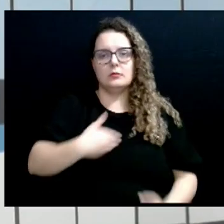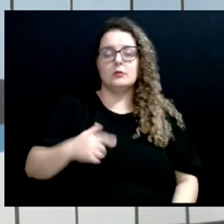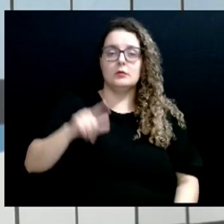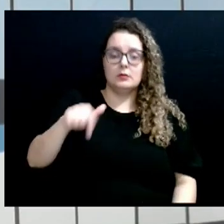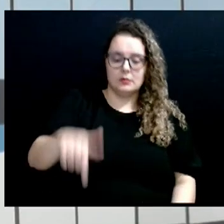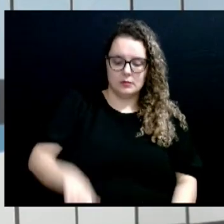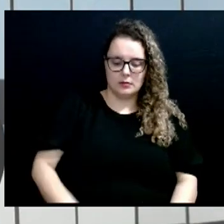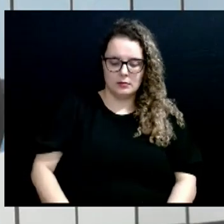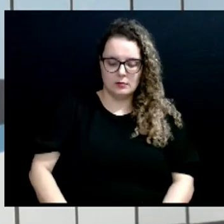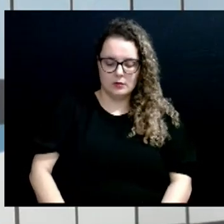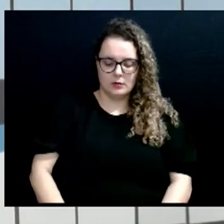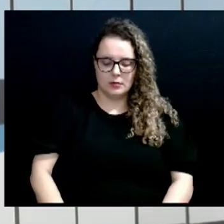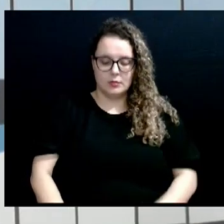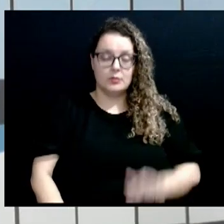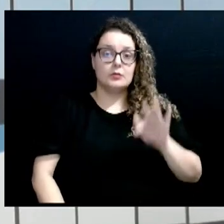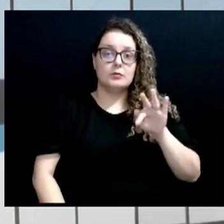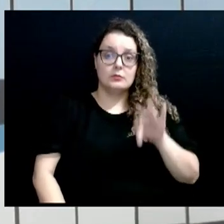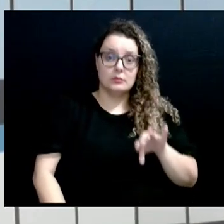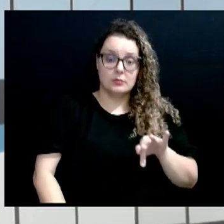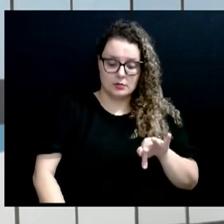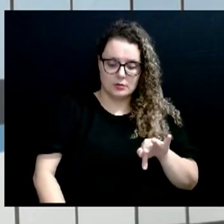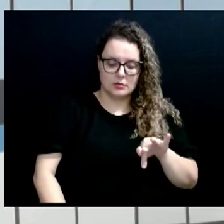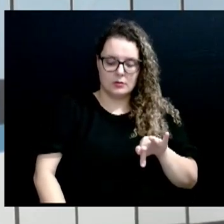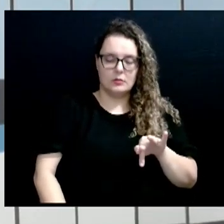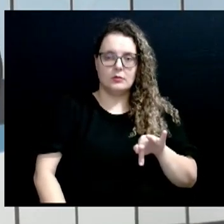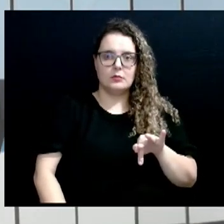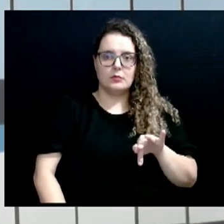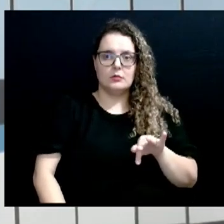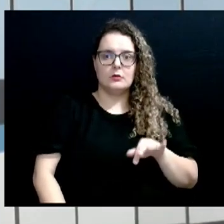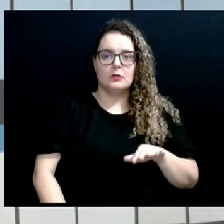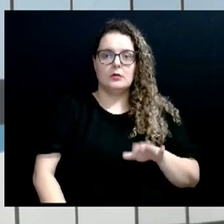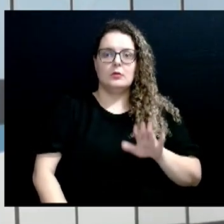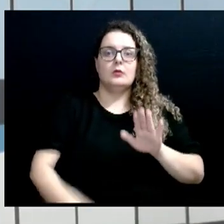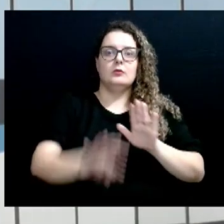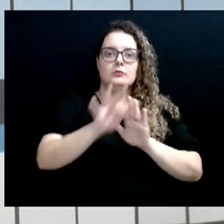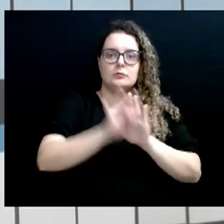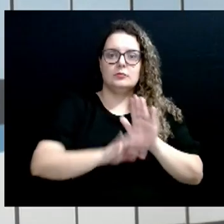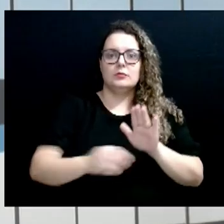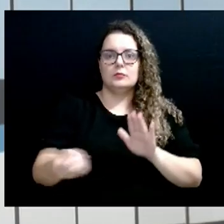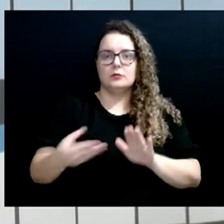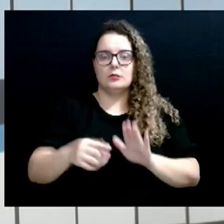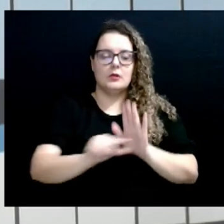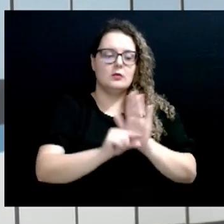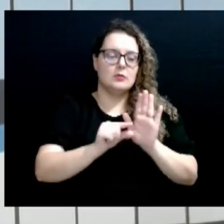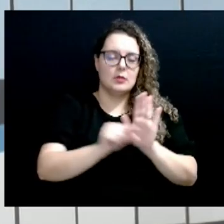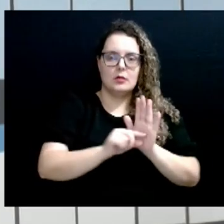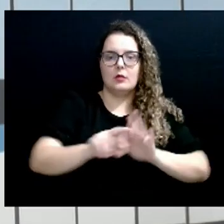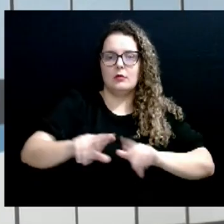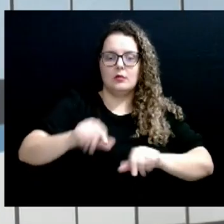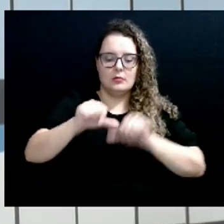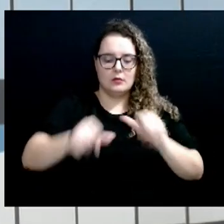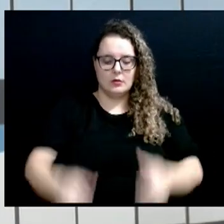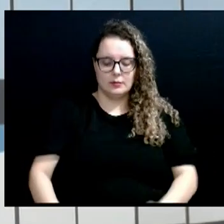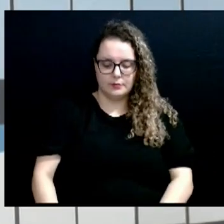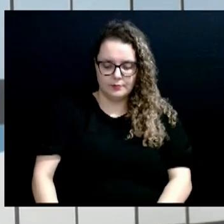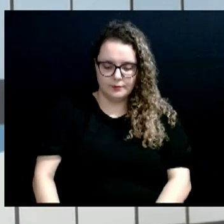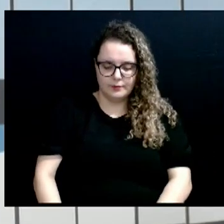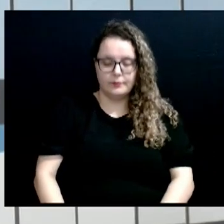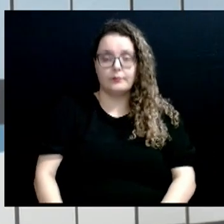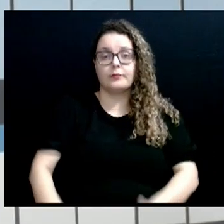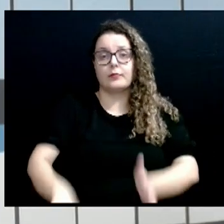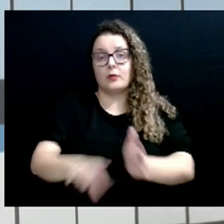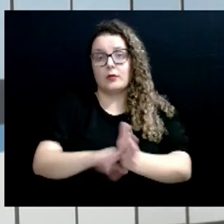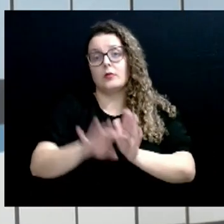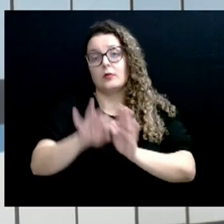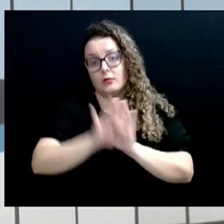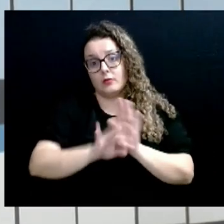pública, eles já devem formar o texto, né, novo texto, porque tem uma minuta, essa minuta vai ter várias alterações. E aí vai vir o texto realmente que vai ser